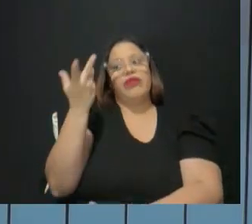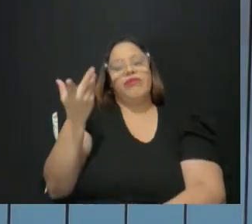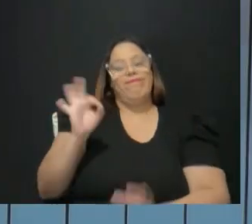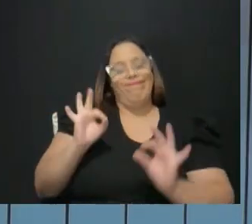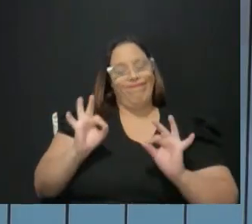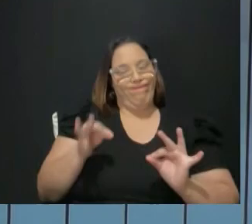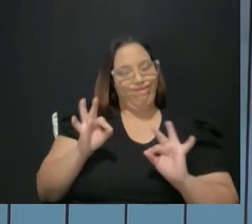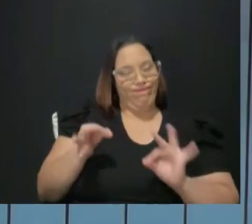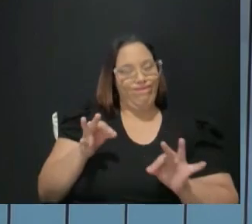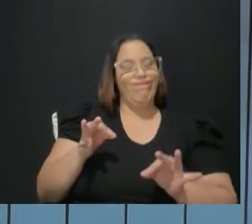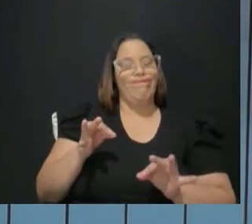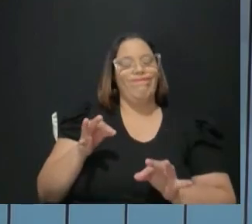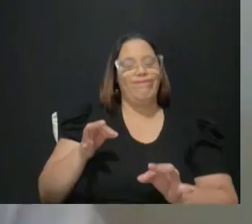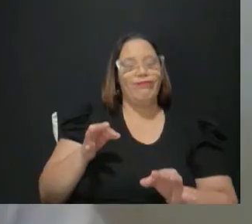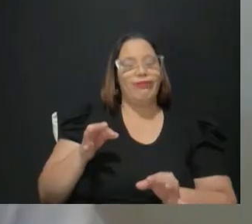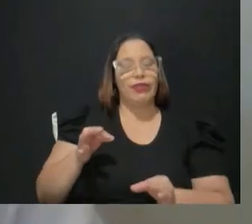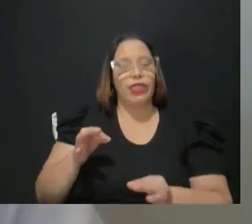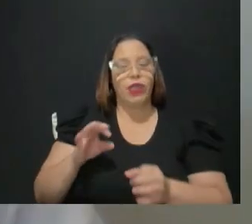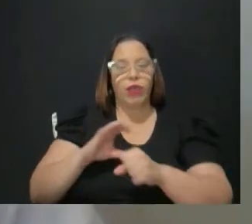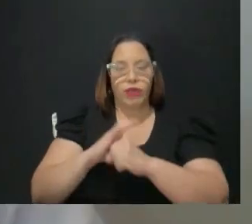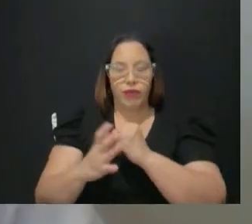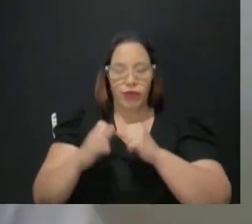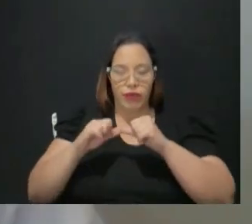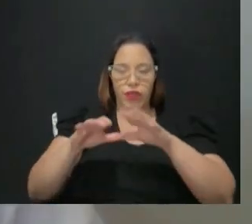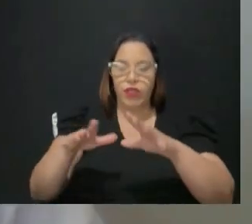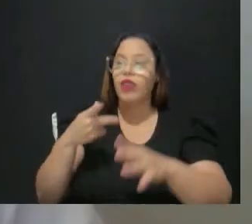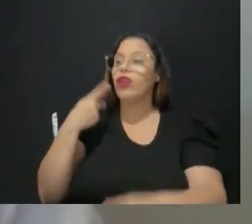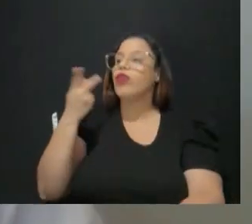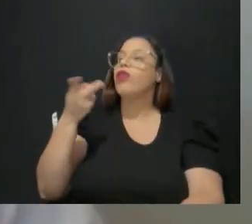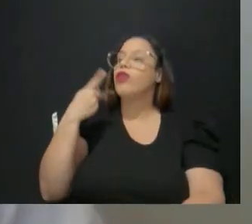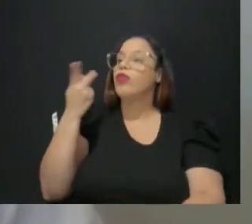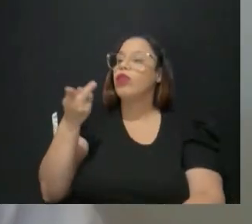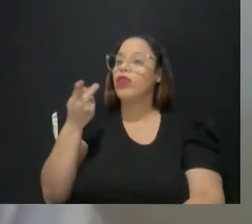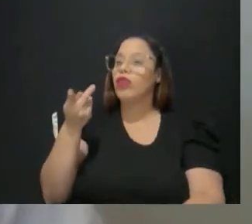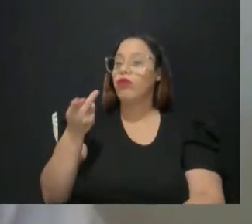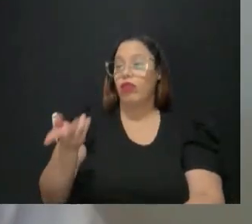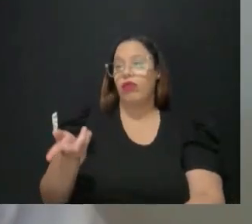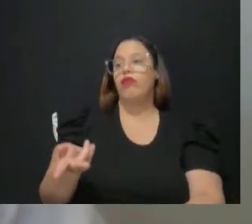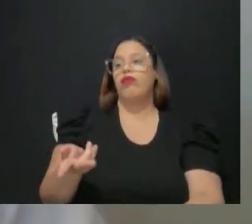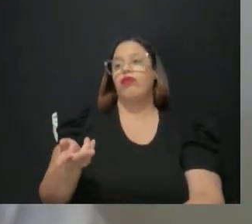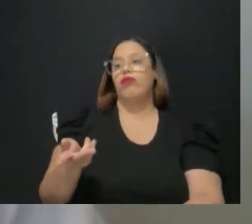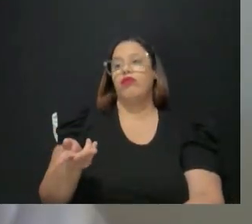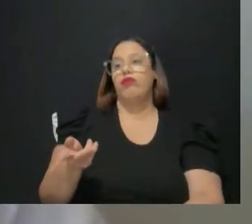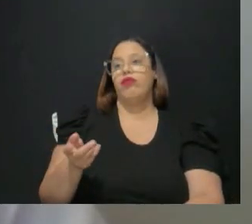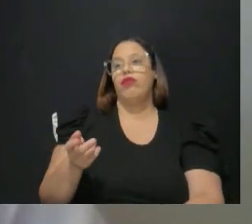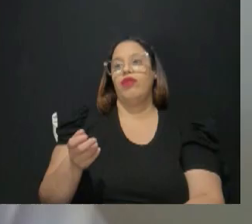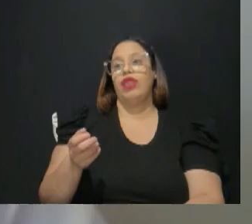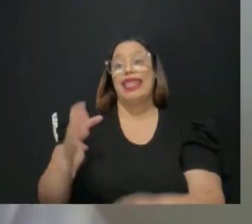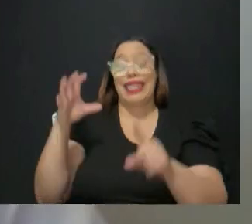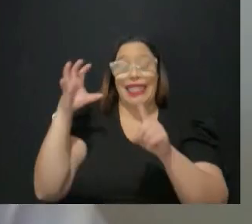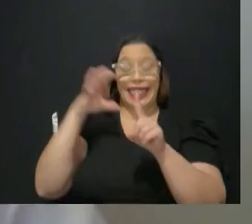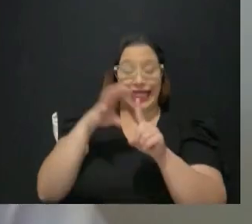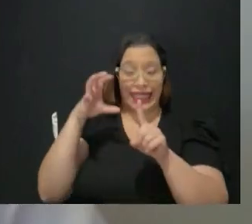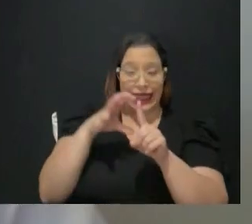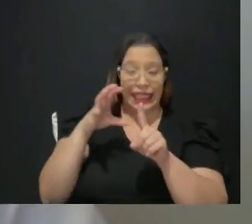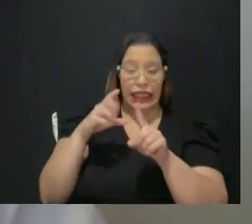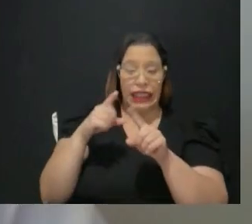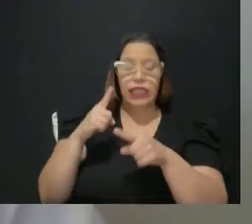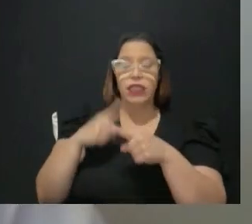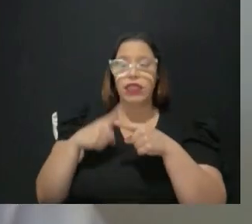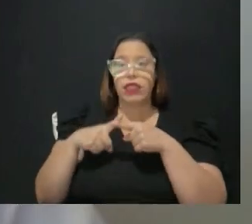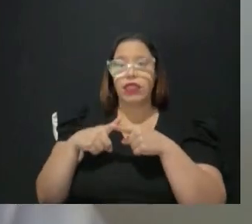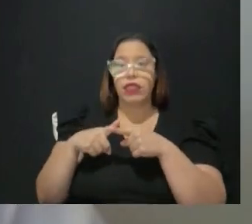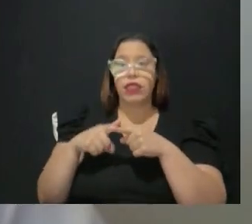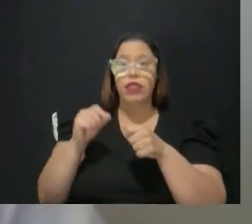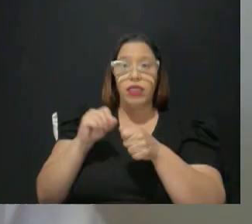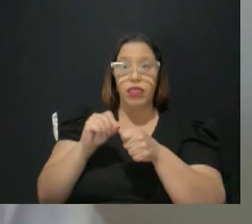Sem dúvida, sem dúvida. E a pandemia, como você mesma salientou, e também influenciou isso, porque as pessoas não tinham